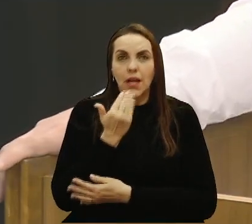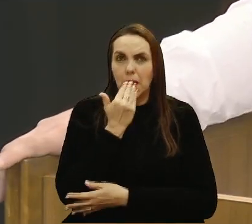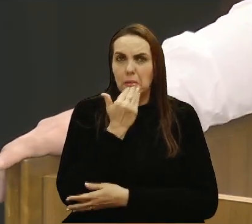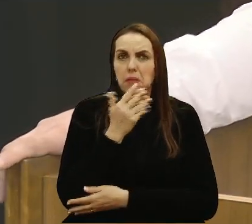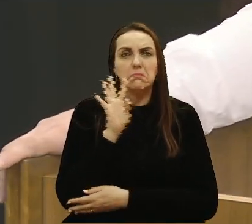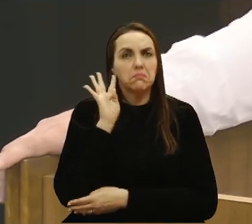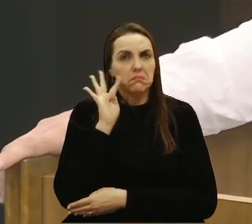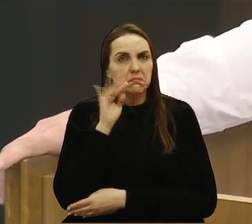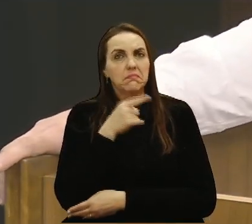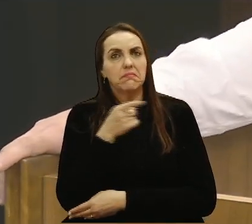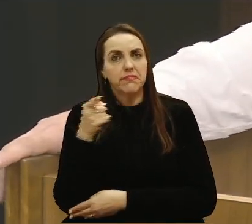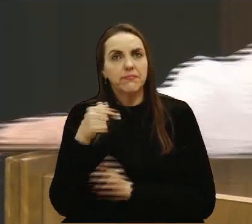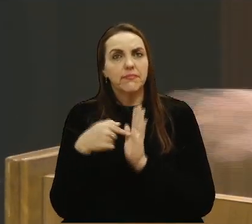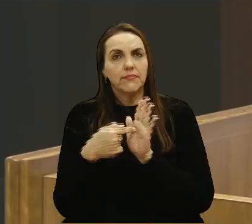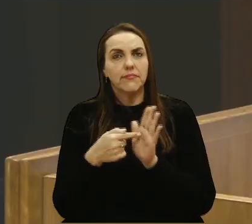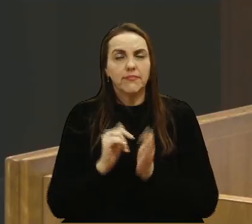bacana.